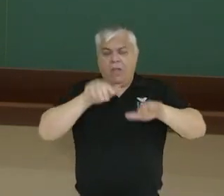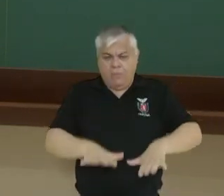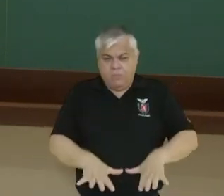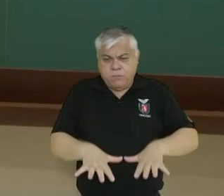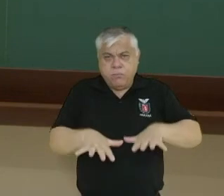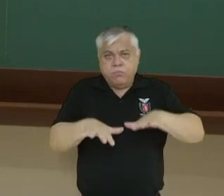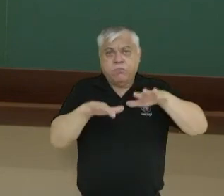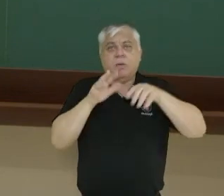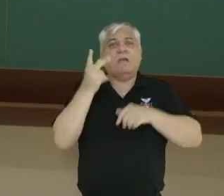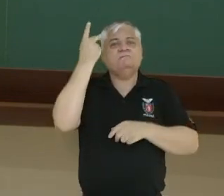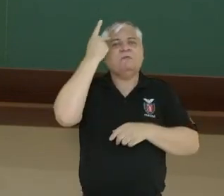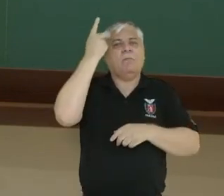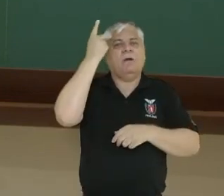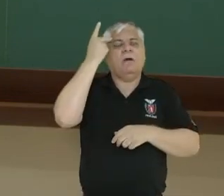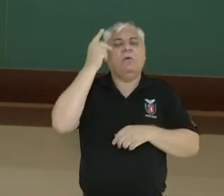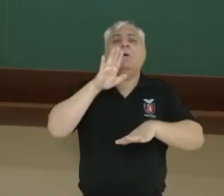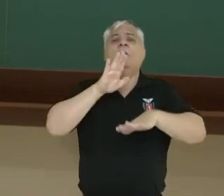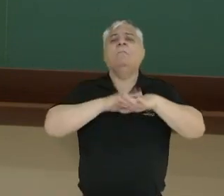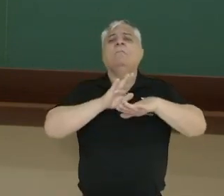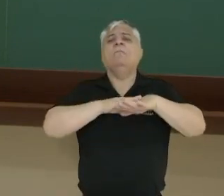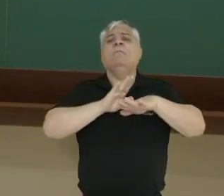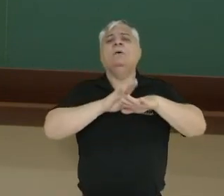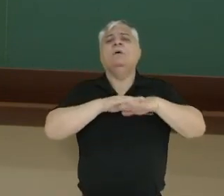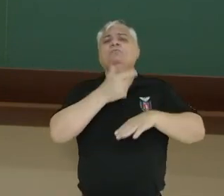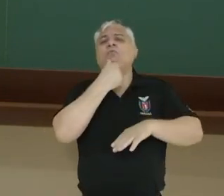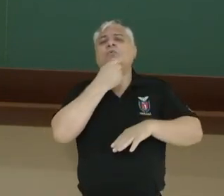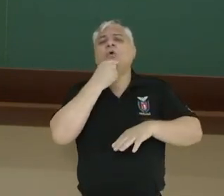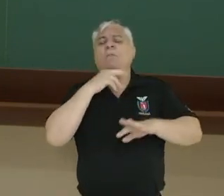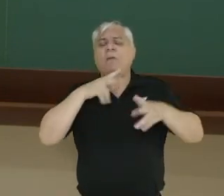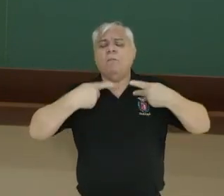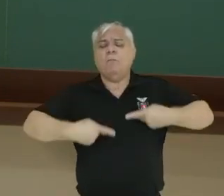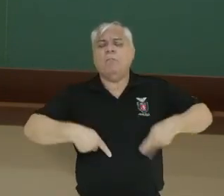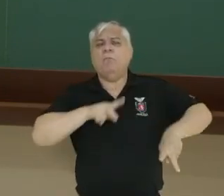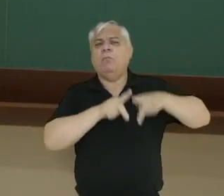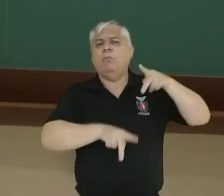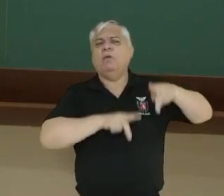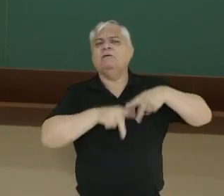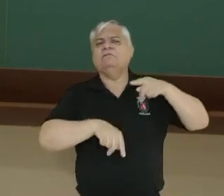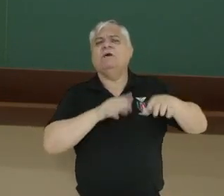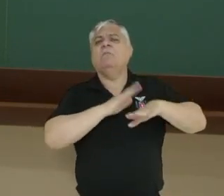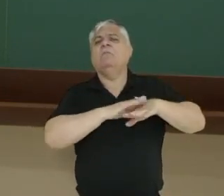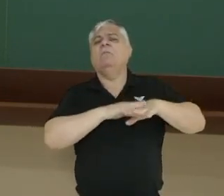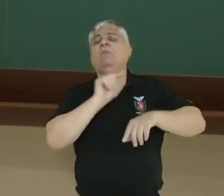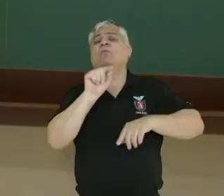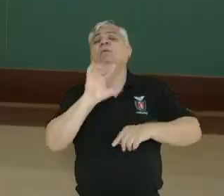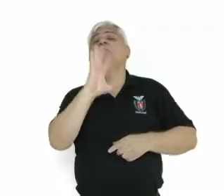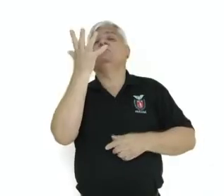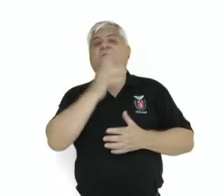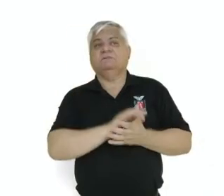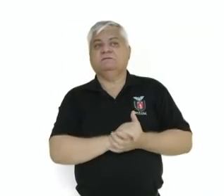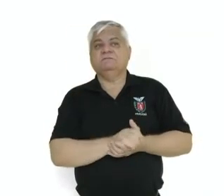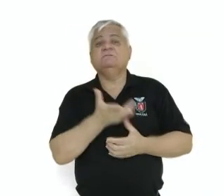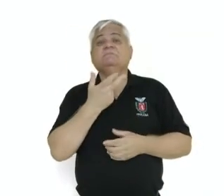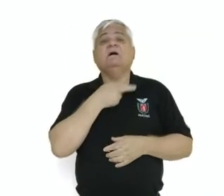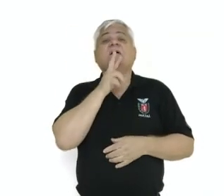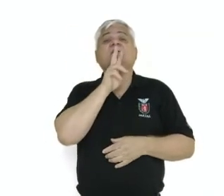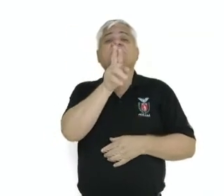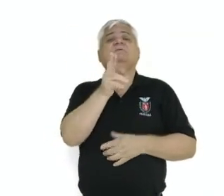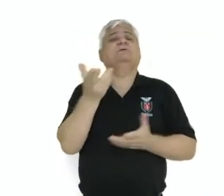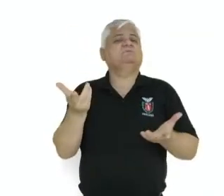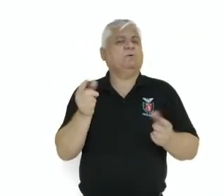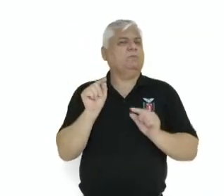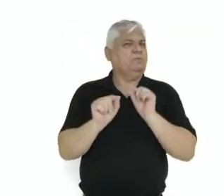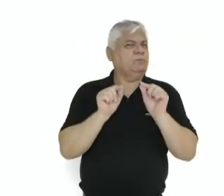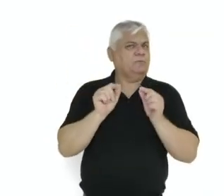as atividades humanas, considerando aquele fator ali dos alagamentos na Grande São Paulo. Então, que resposta nós poderíamos